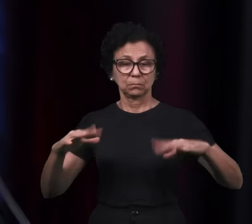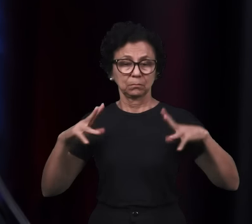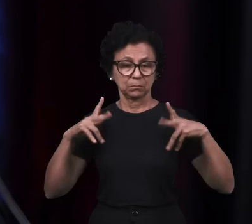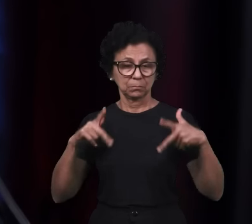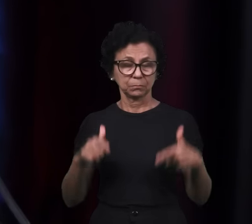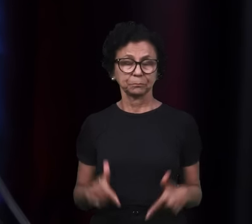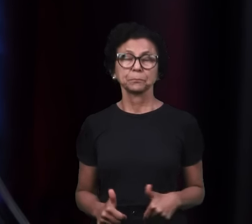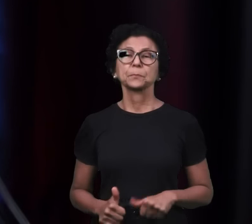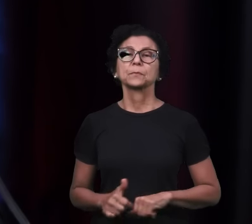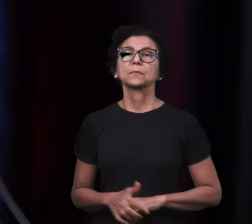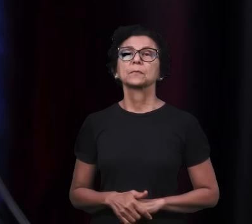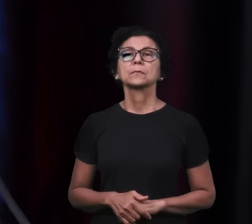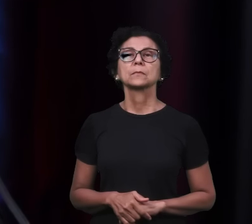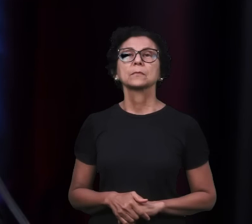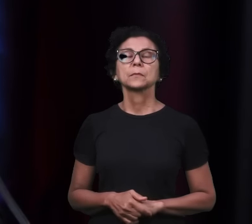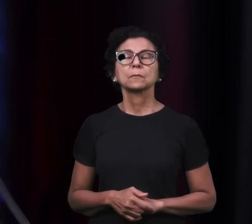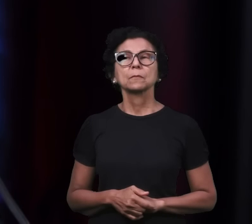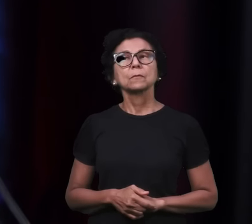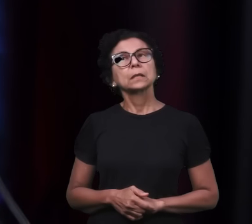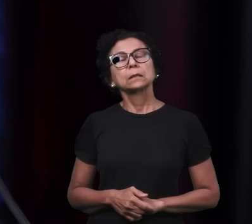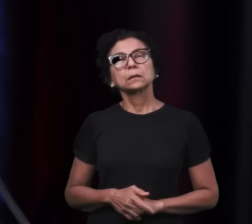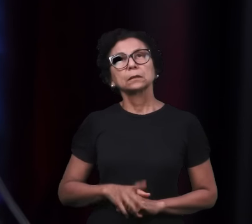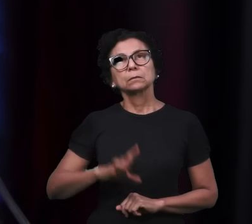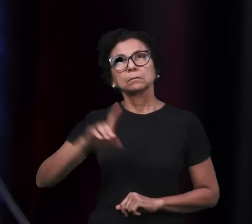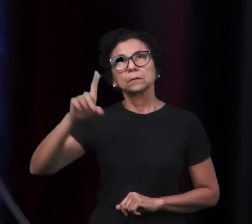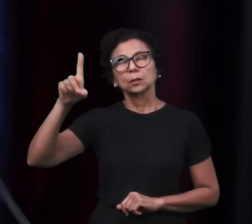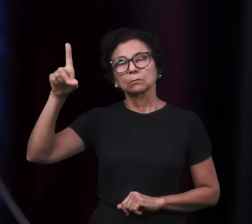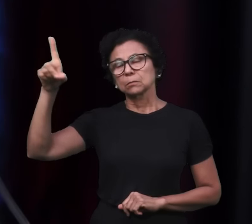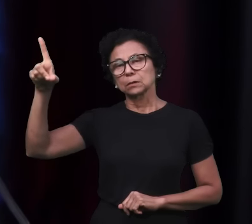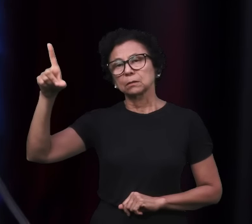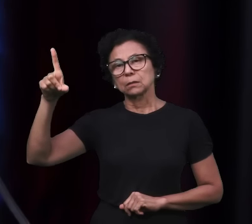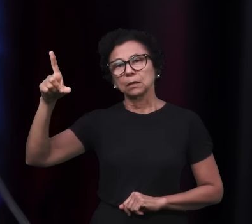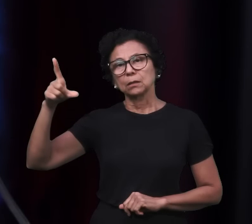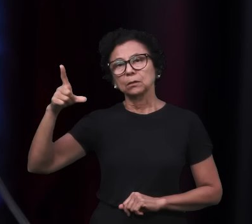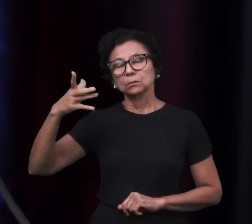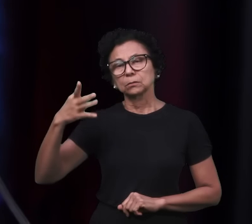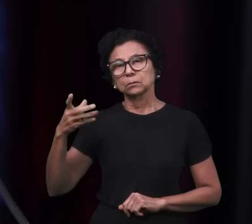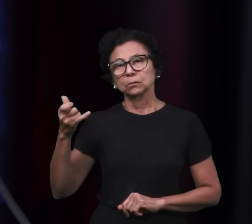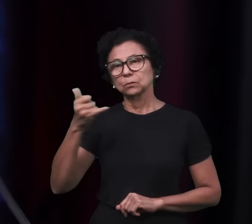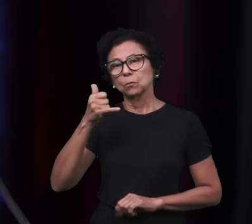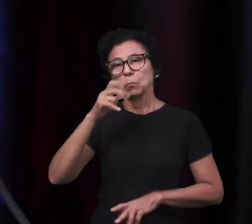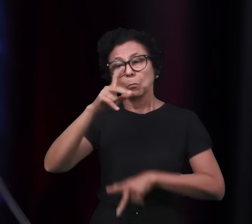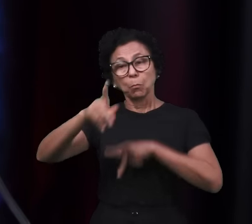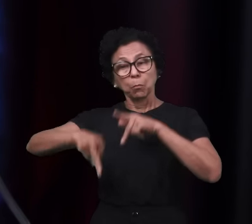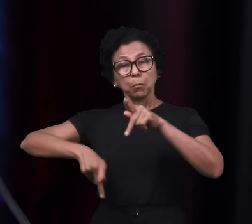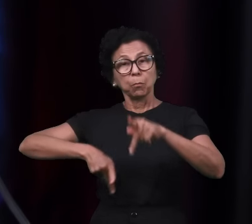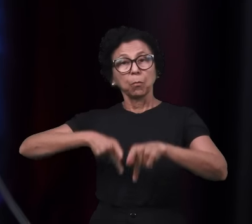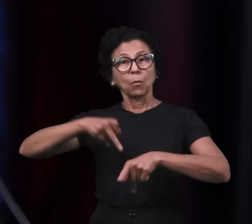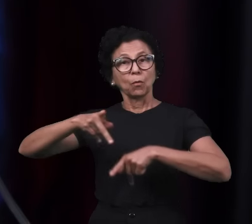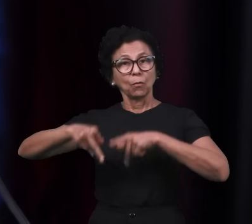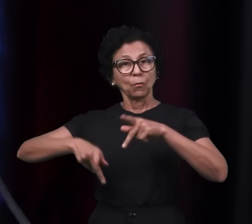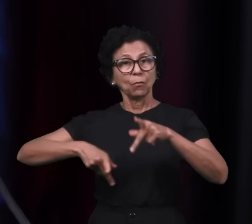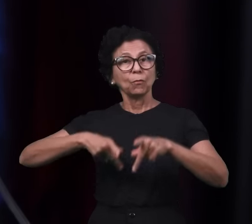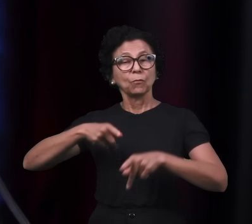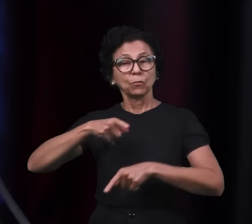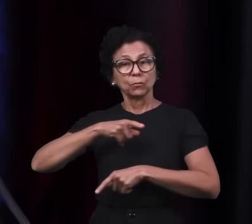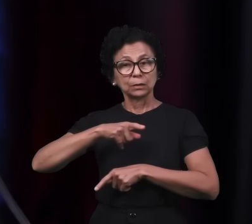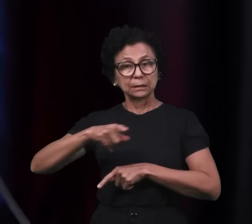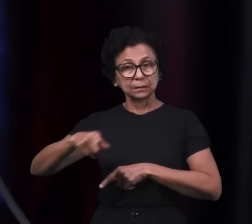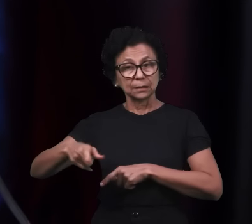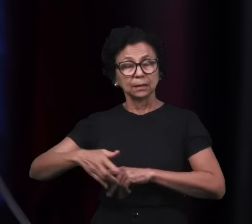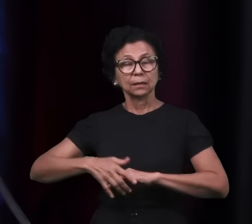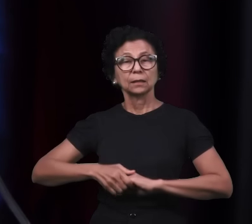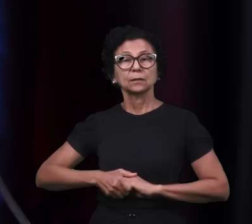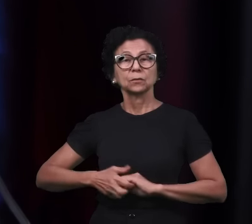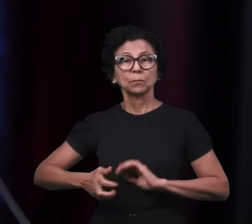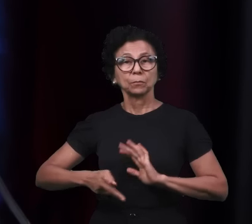chama o povo de Deus para viver na presença do Senhor como um reino sacerdotal, um